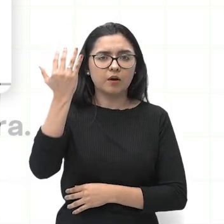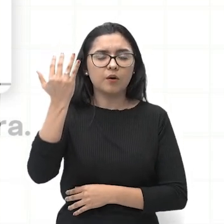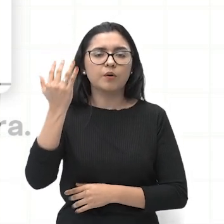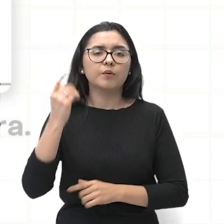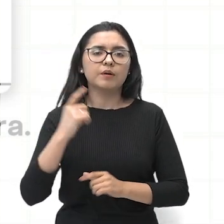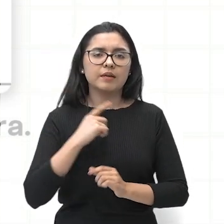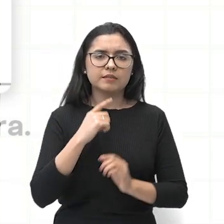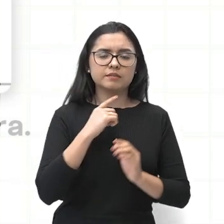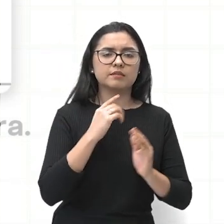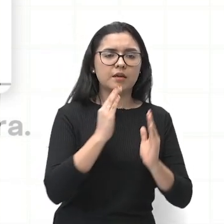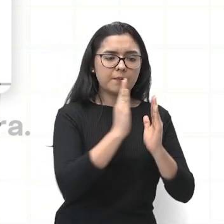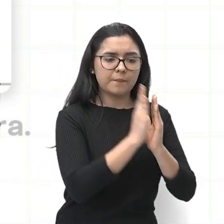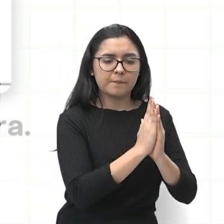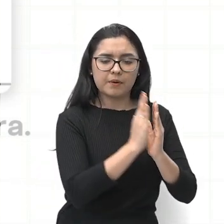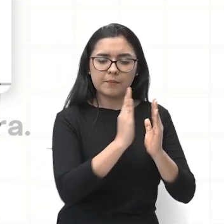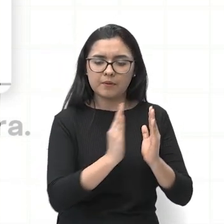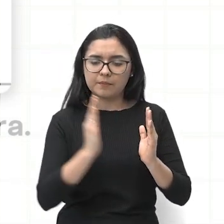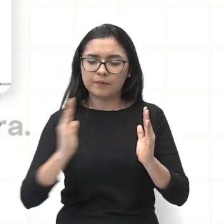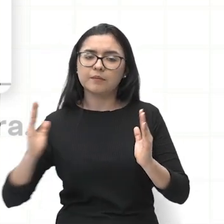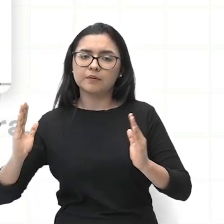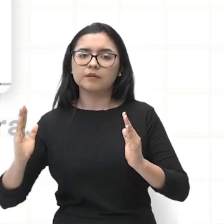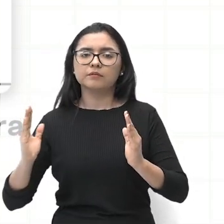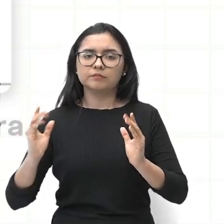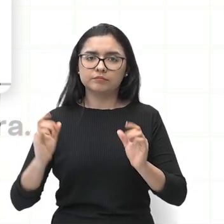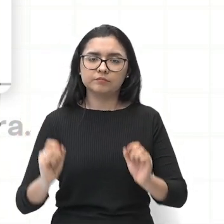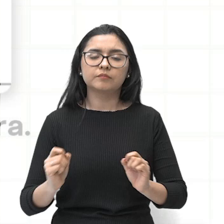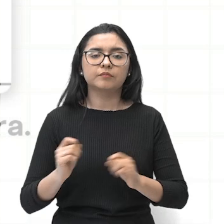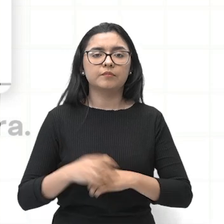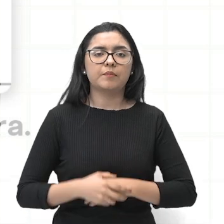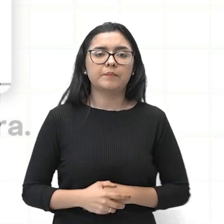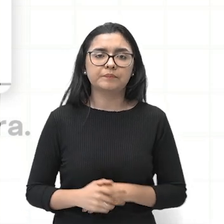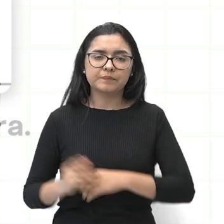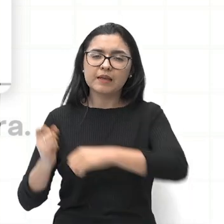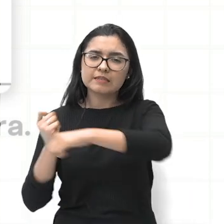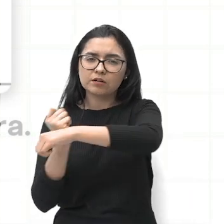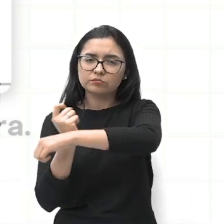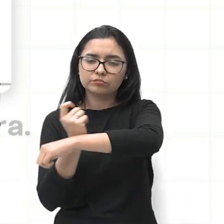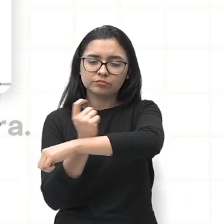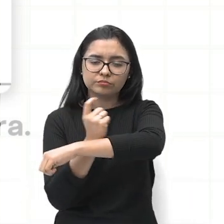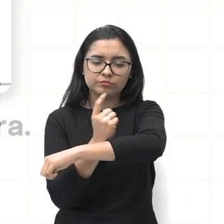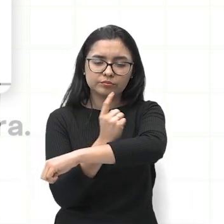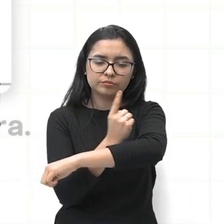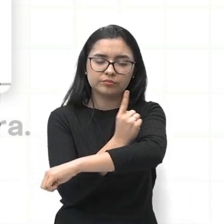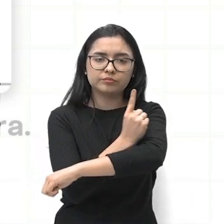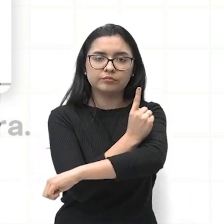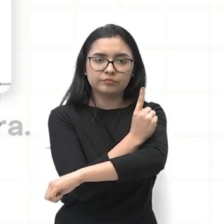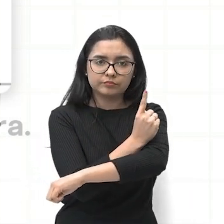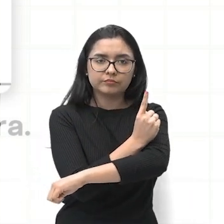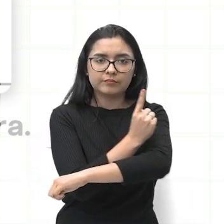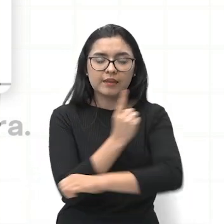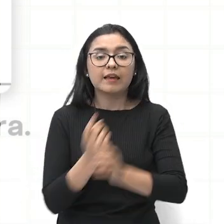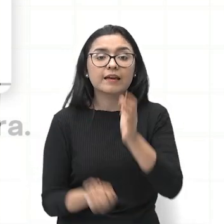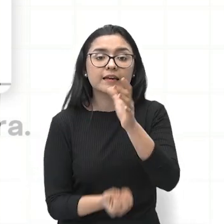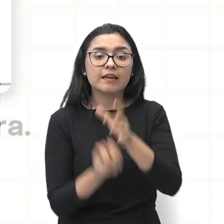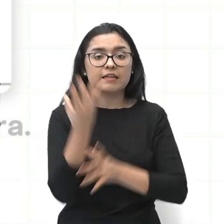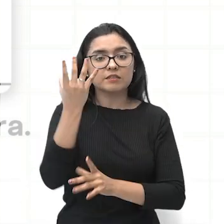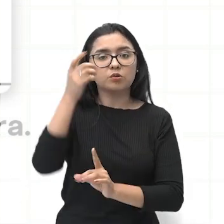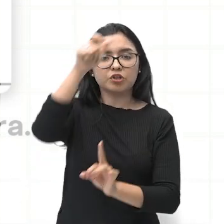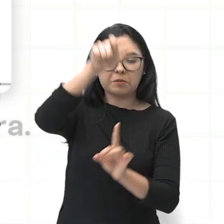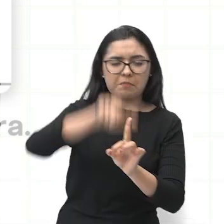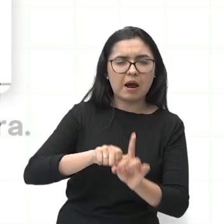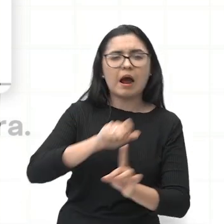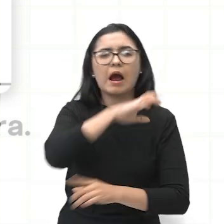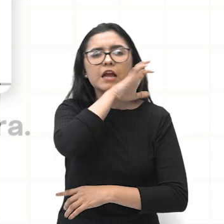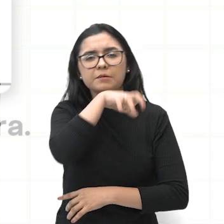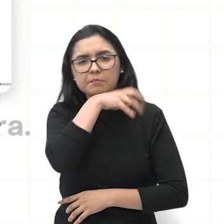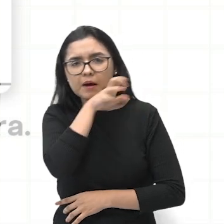esse processo evolutivo até a formação dos organismos, aqui